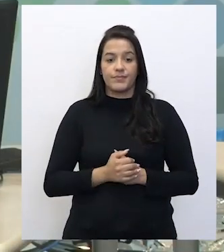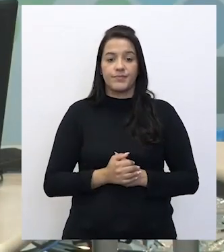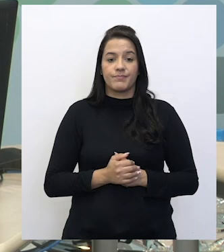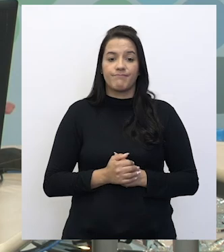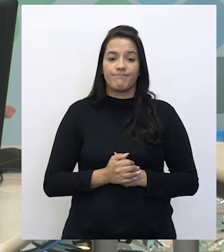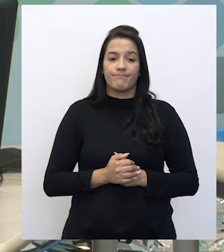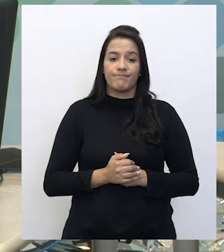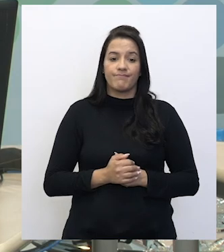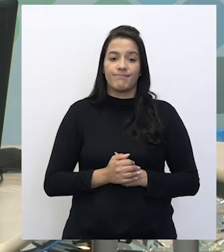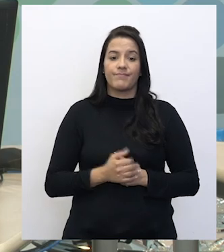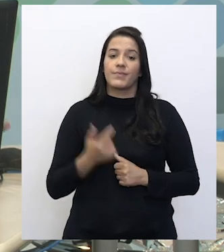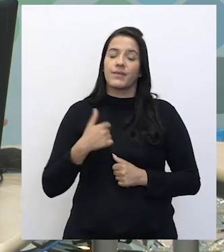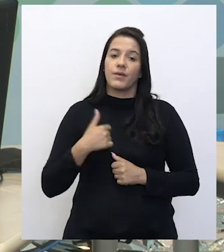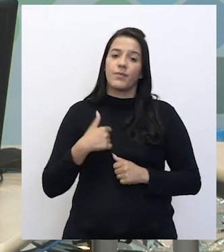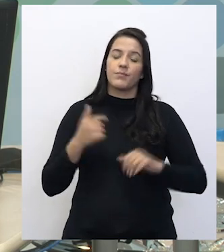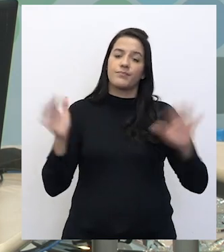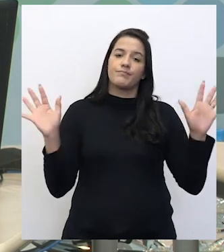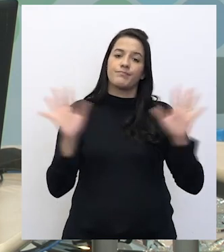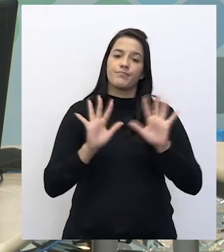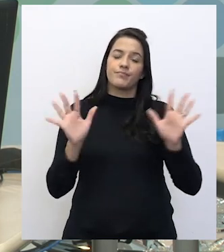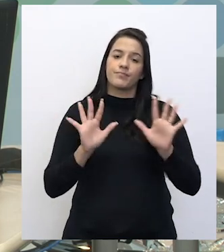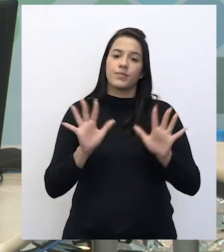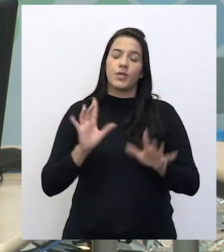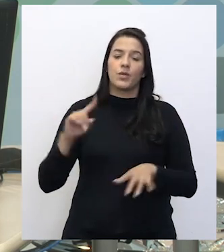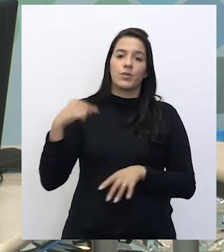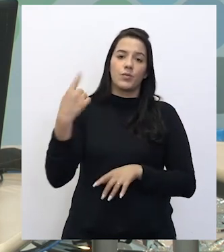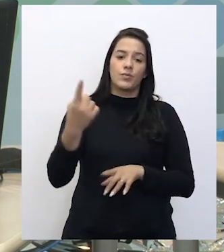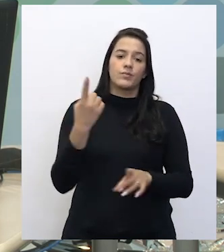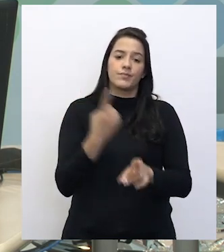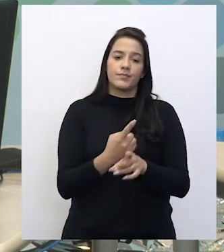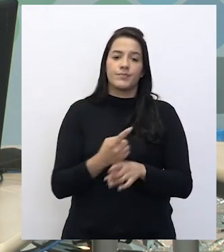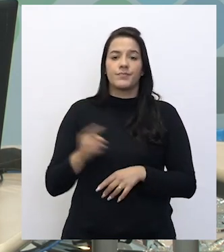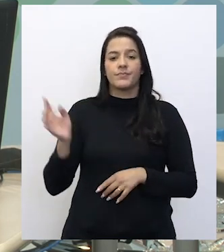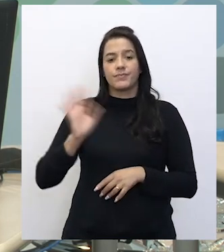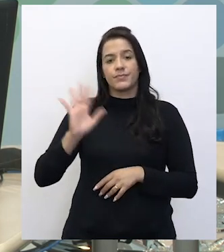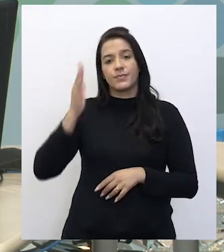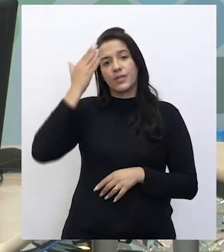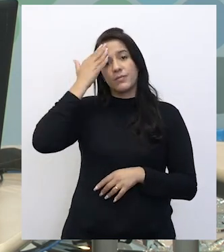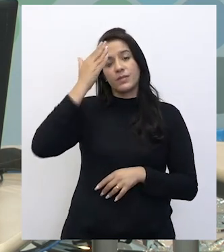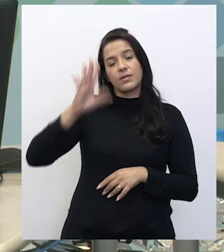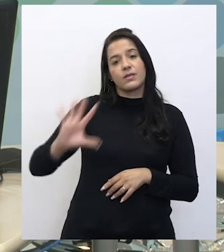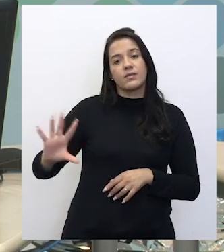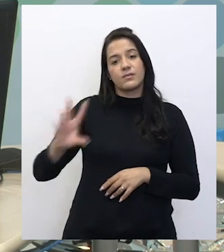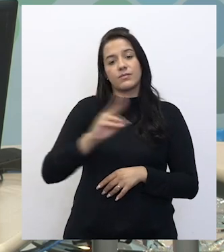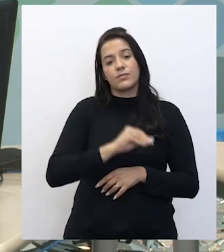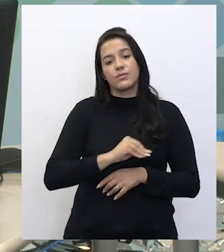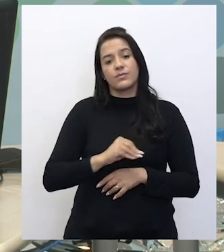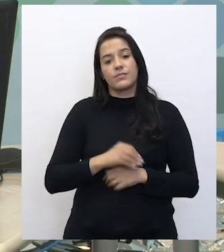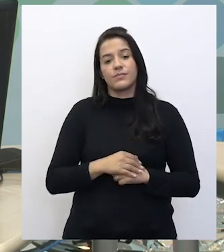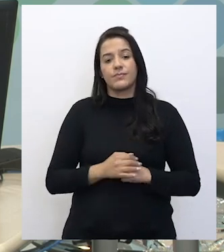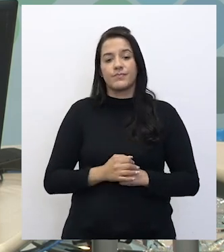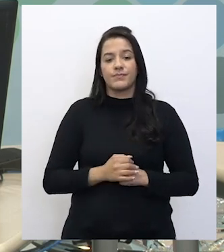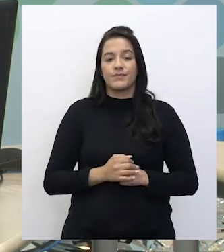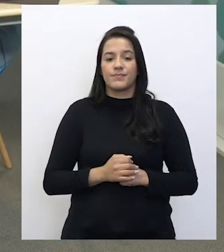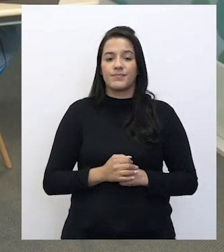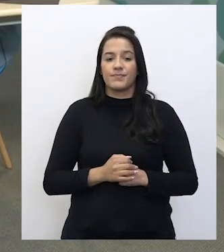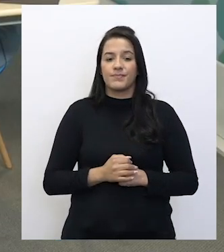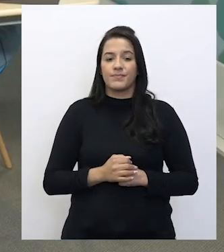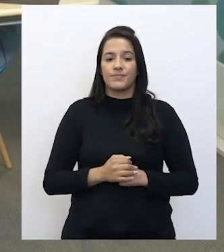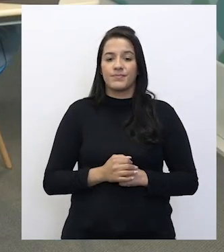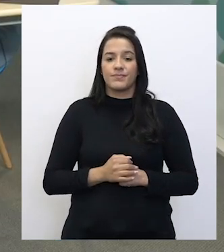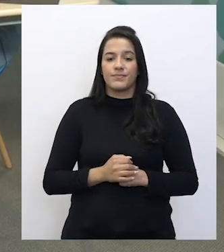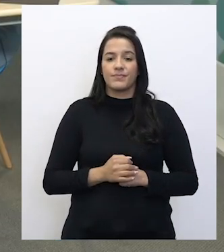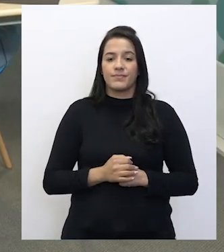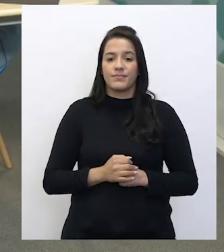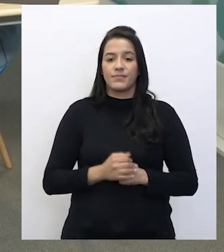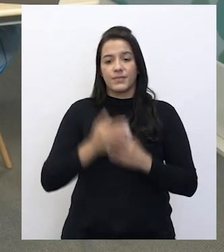gente, a gente se vê aí num próximo encontro. Tchau, muito obrigada a todos vocês que estiveram conosco até este momento. Obrigada, professora,